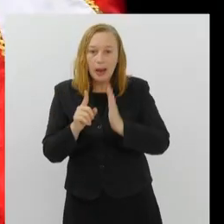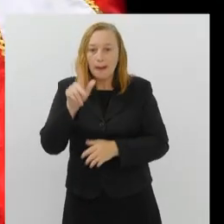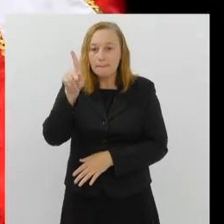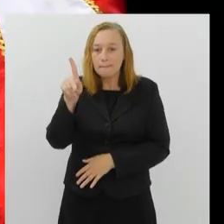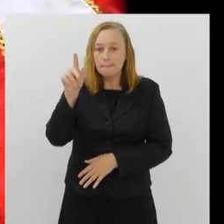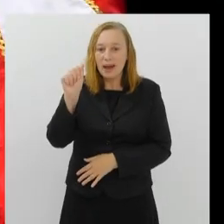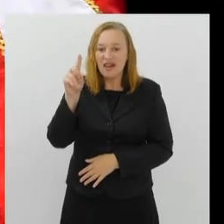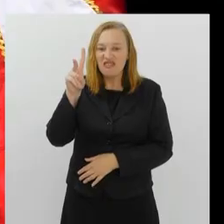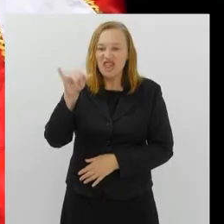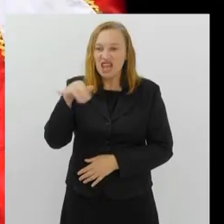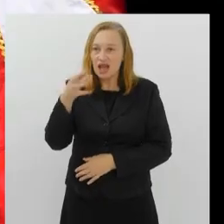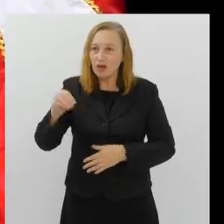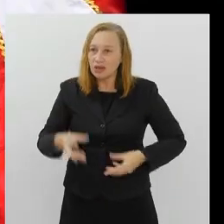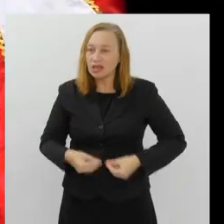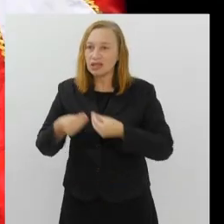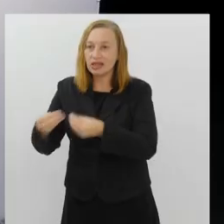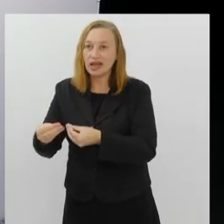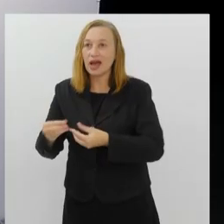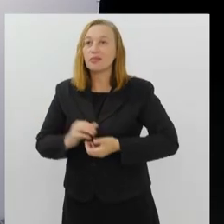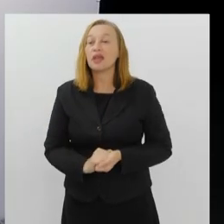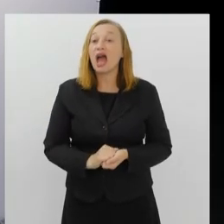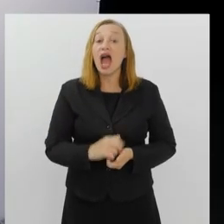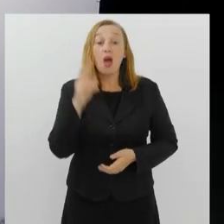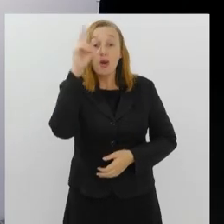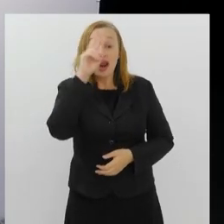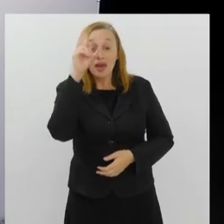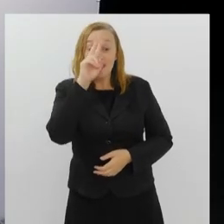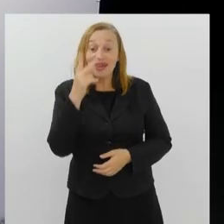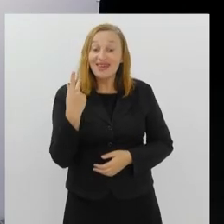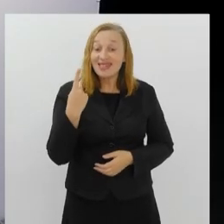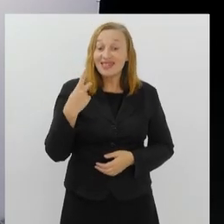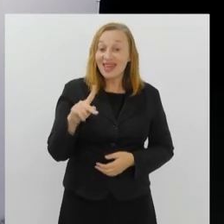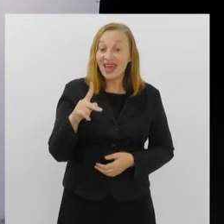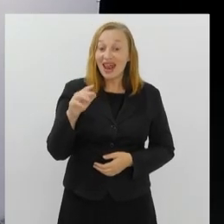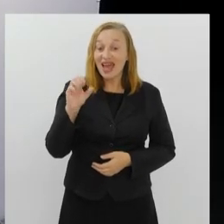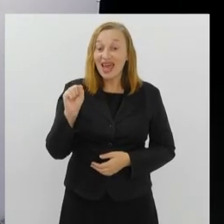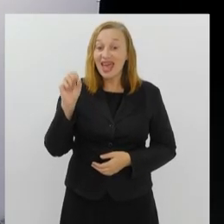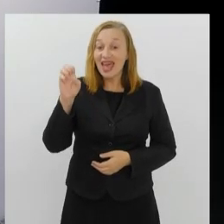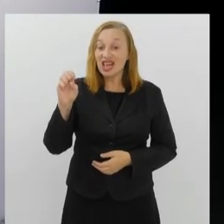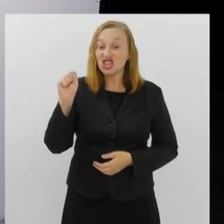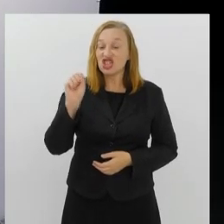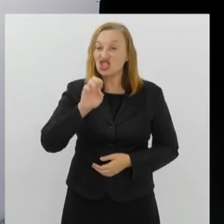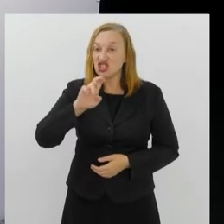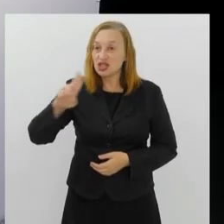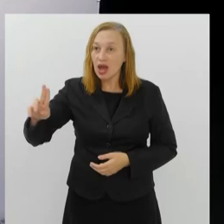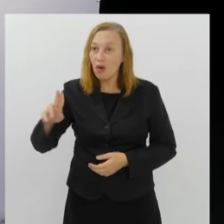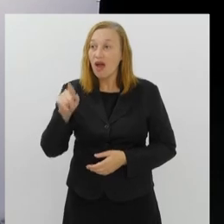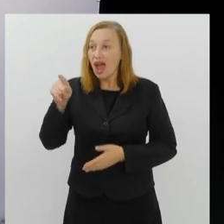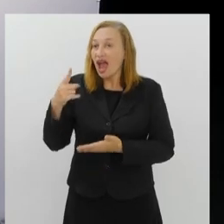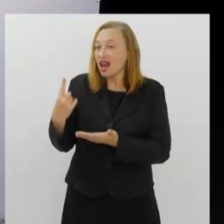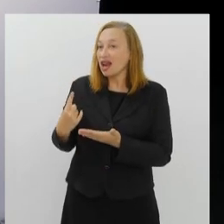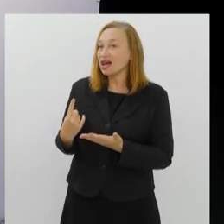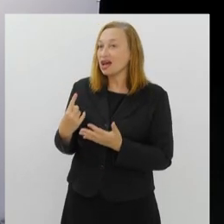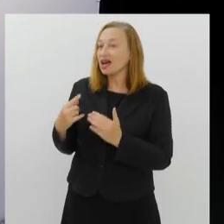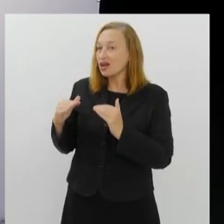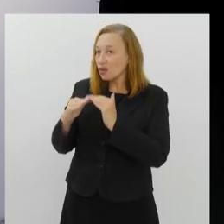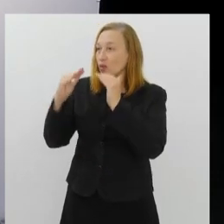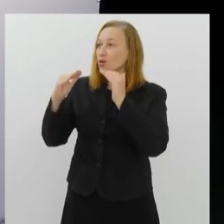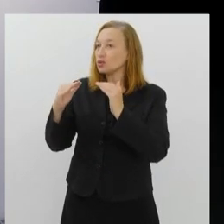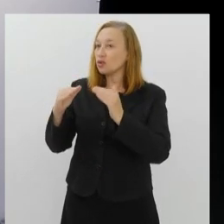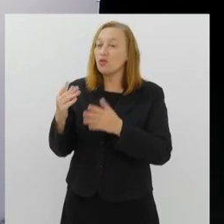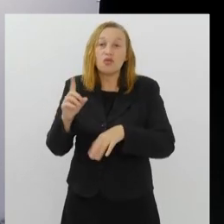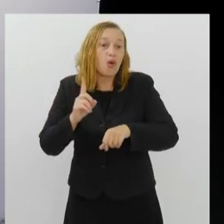a Francine. E aí eu lembrei da Estel na hora, falei com ela. Na hora ela concordou, a gente combinou e ela